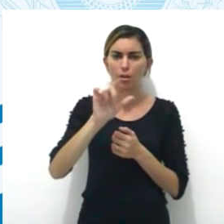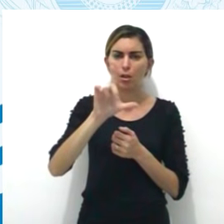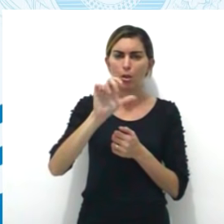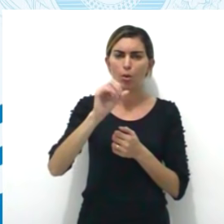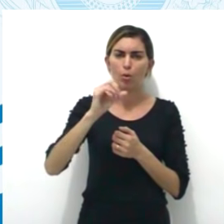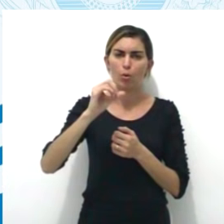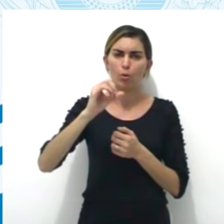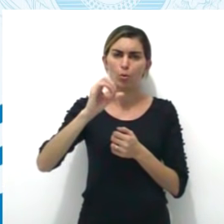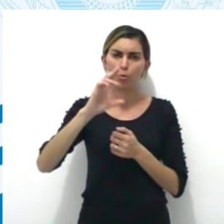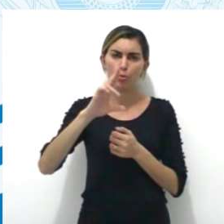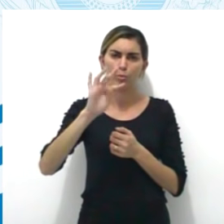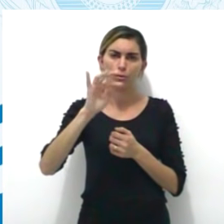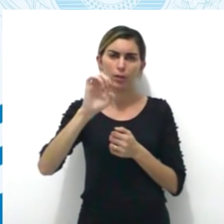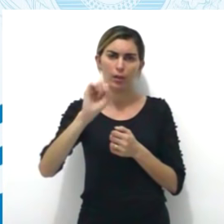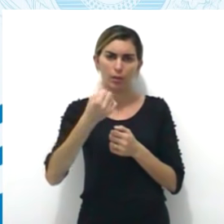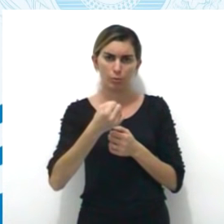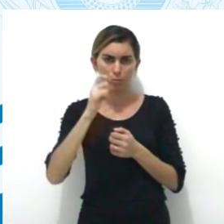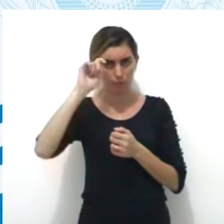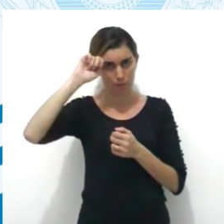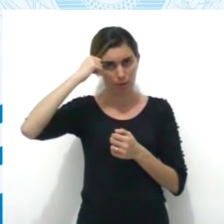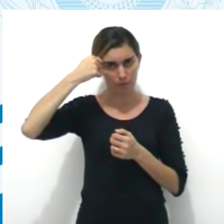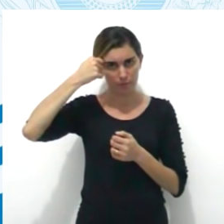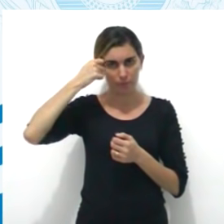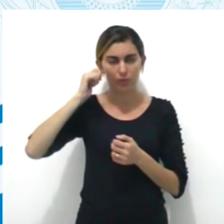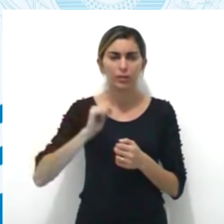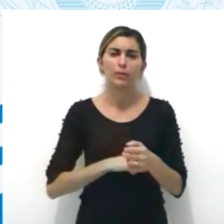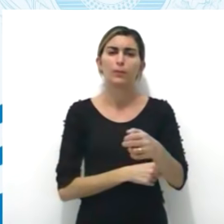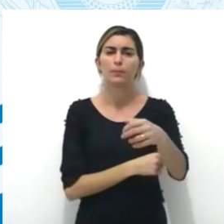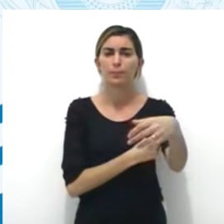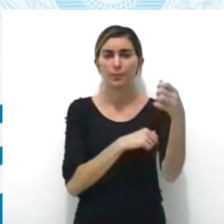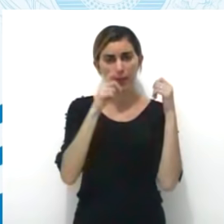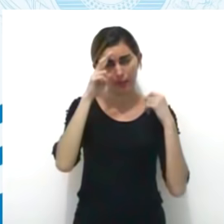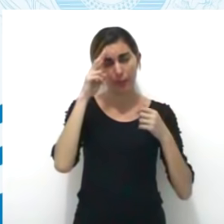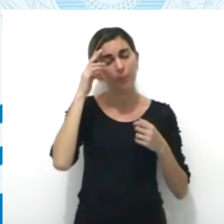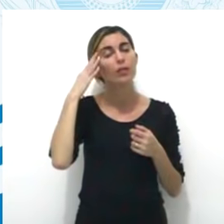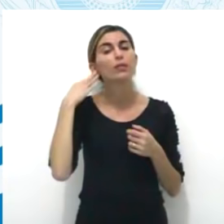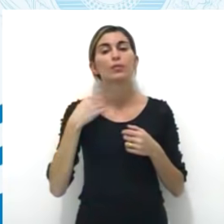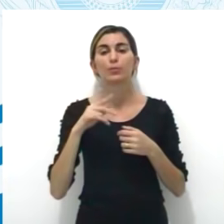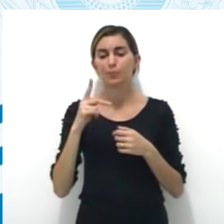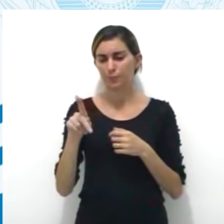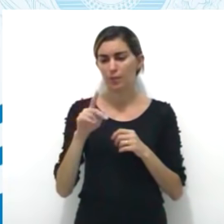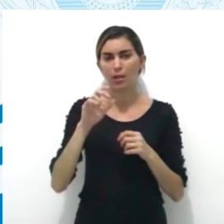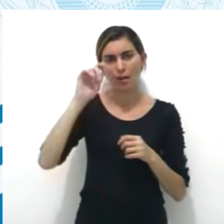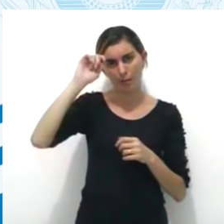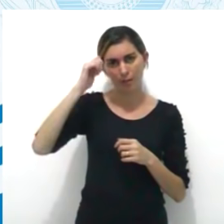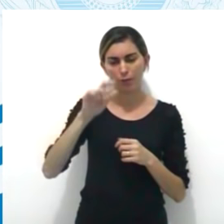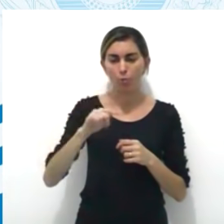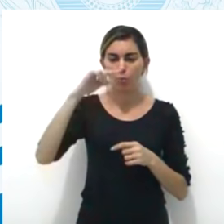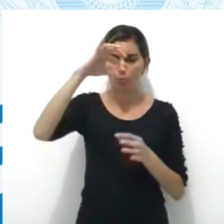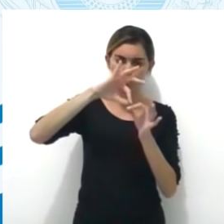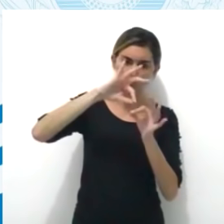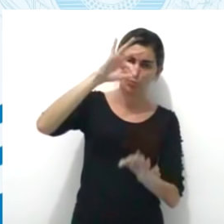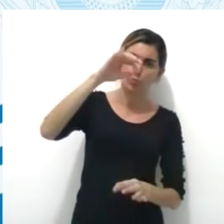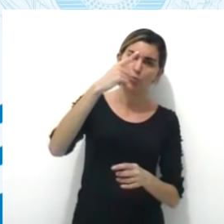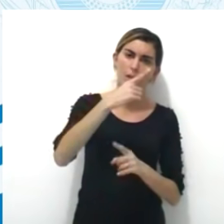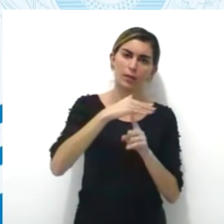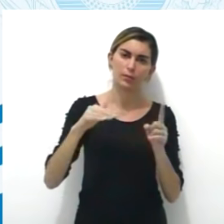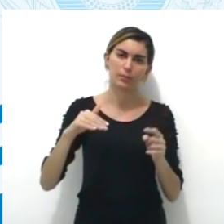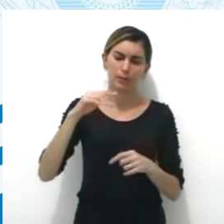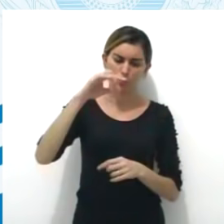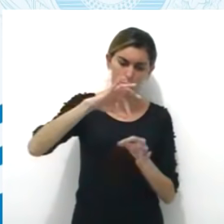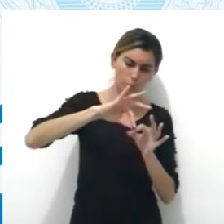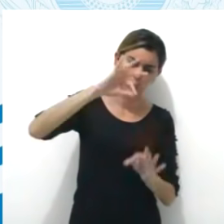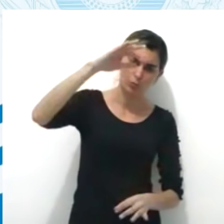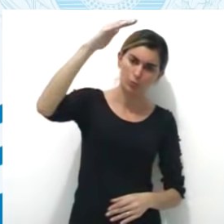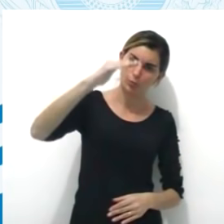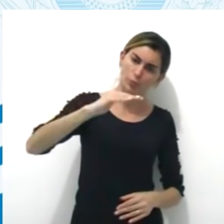Australopithecus africanus. É isso. Lembrando que o Australopithecus africanus media quanto? 1,5